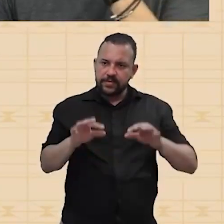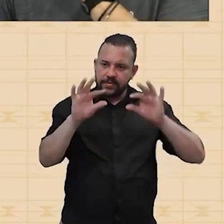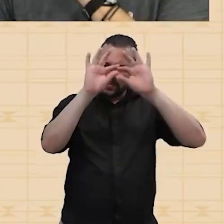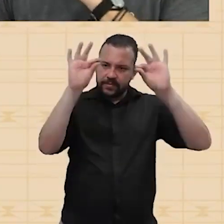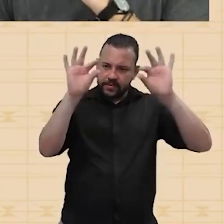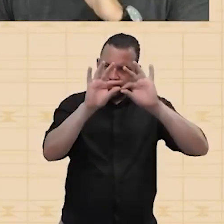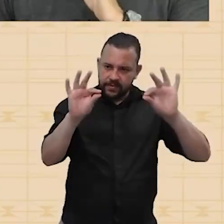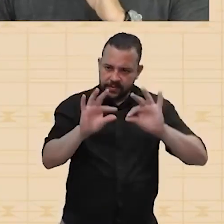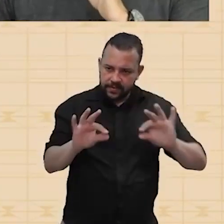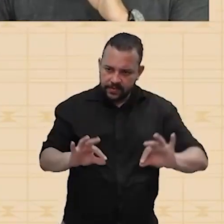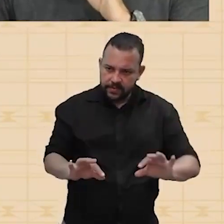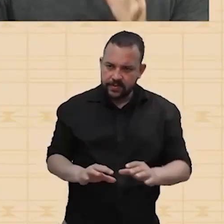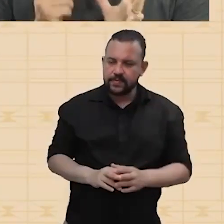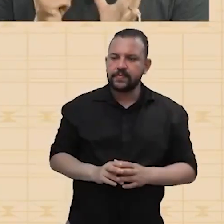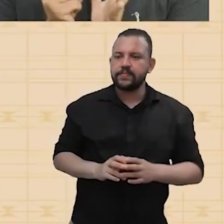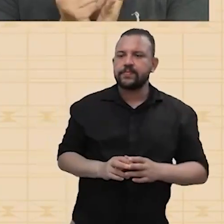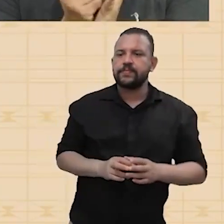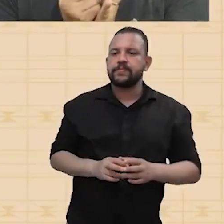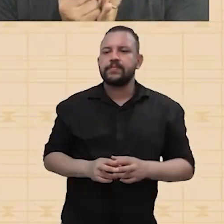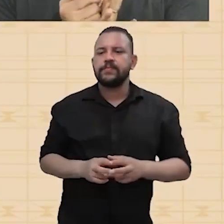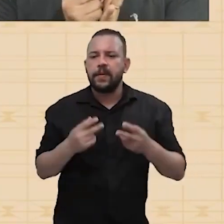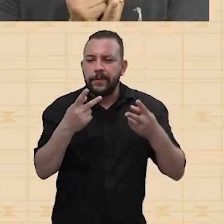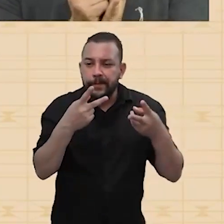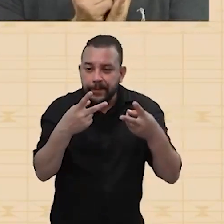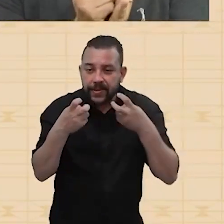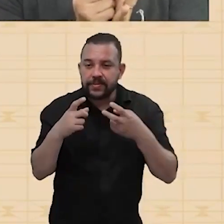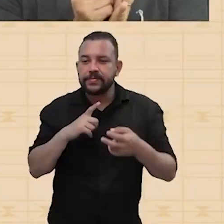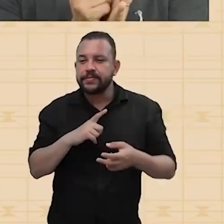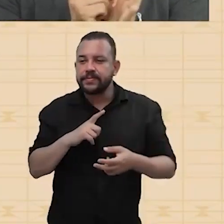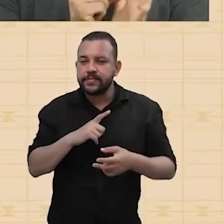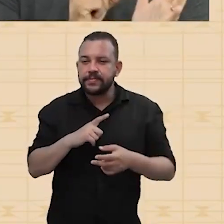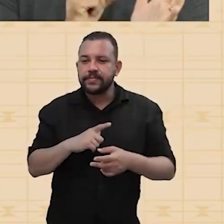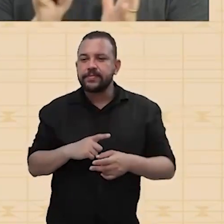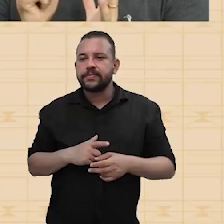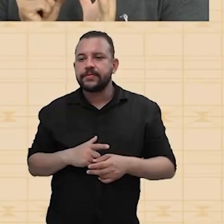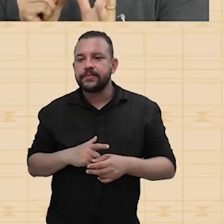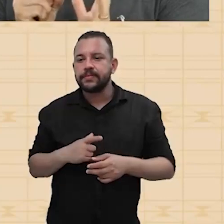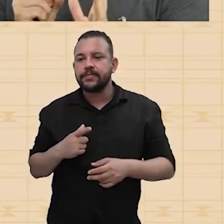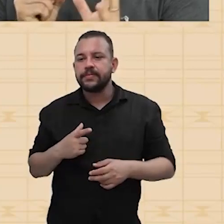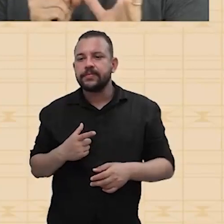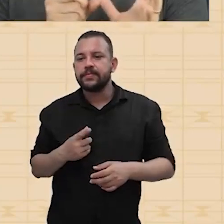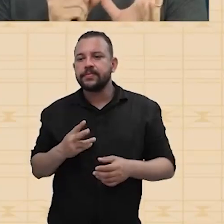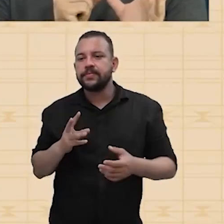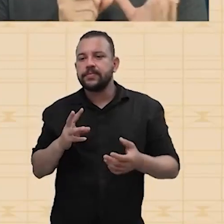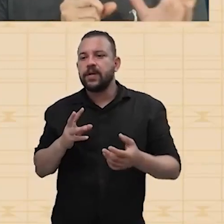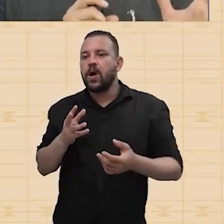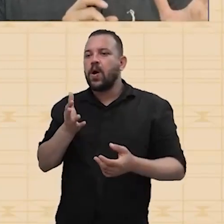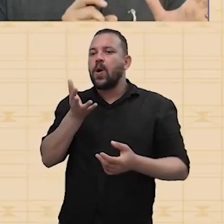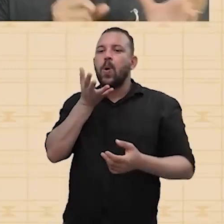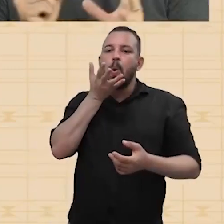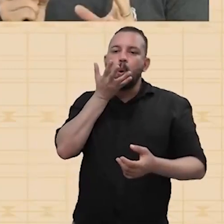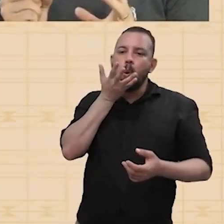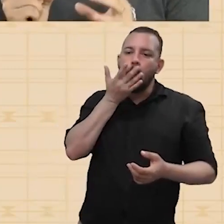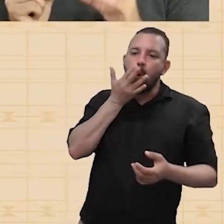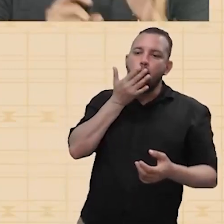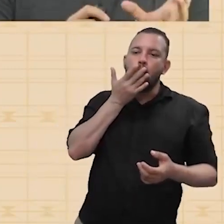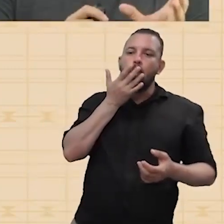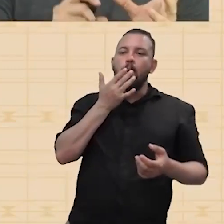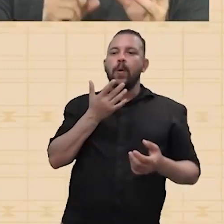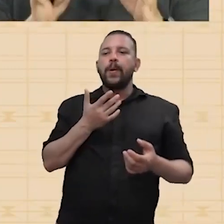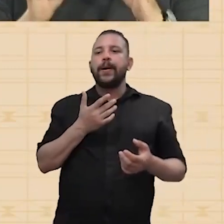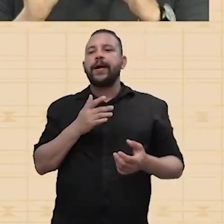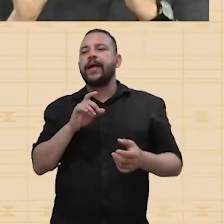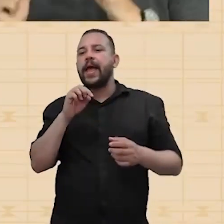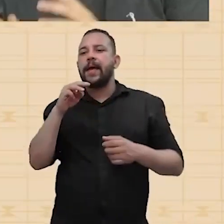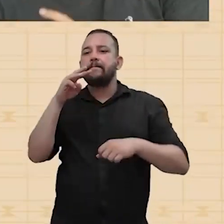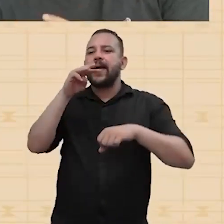linhas horizontais. Observe também que a tabela periódica ela tem as colorações diferentes também para dizer quem é metal,